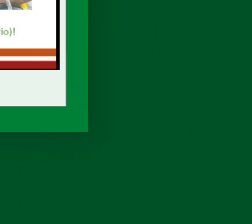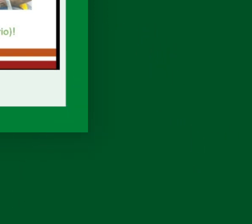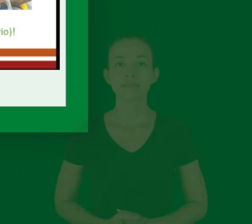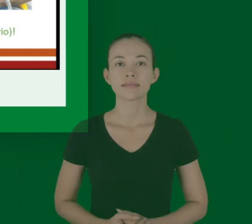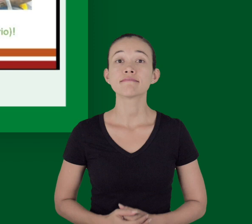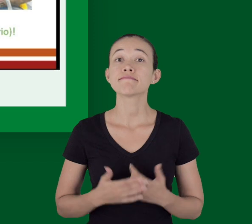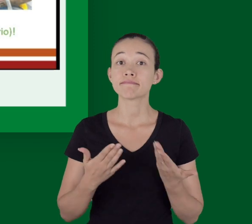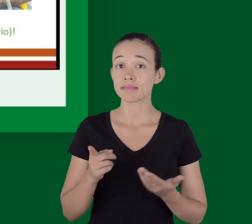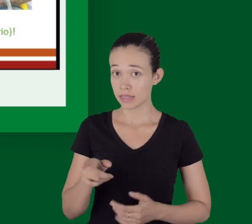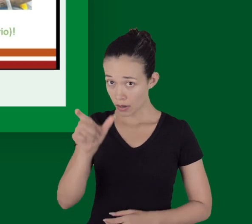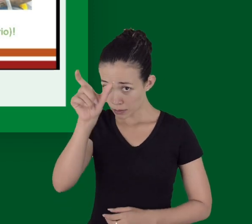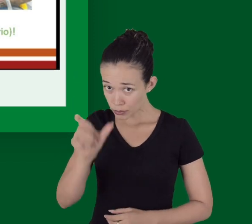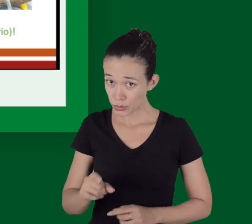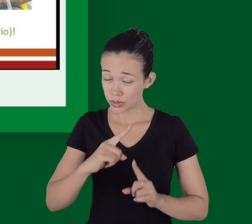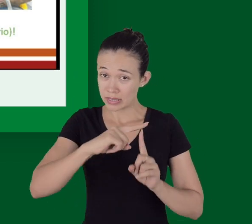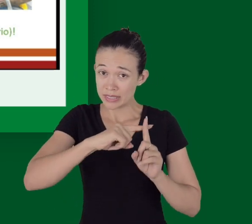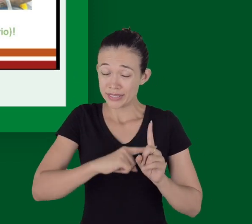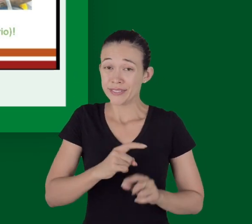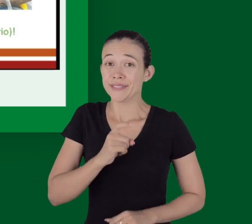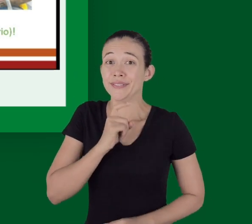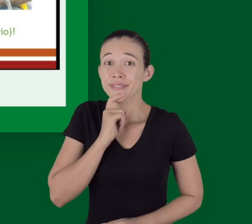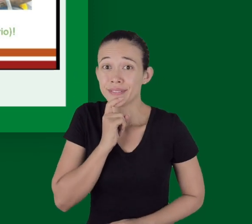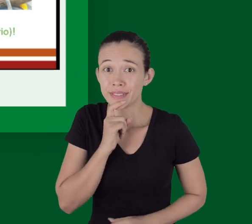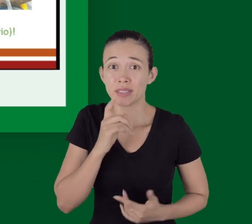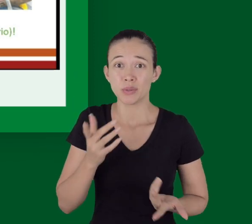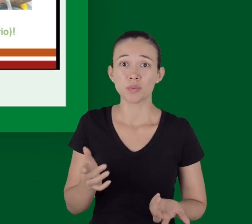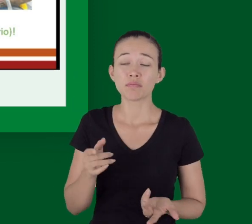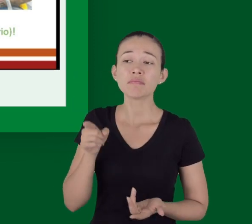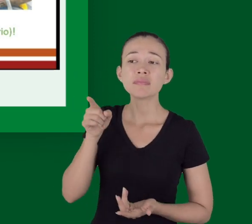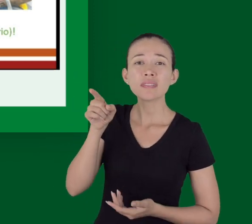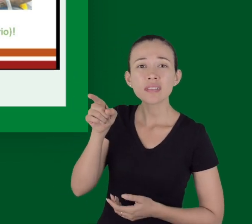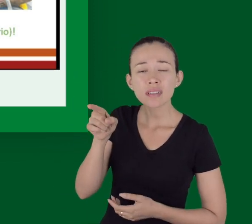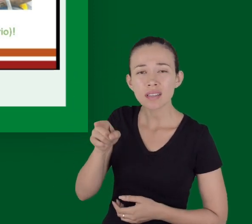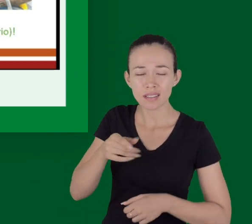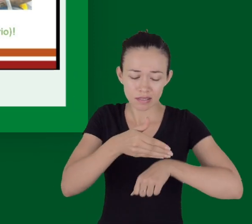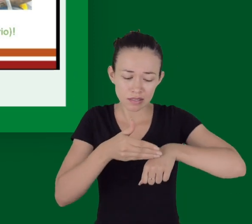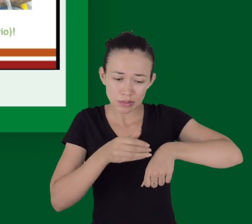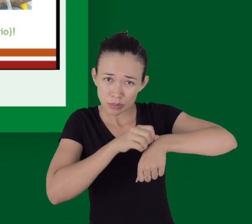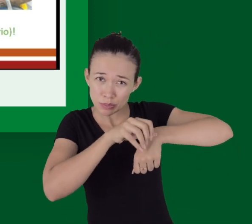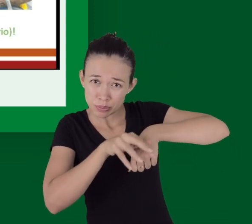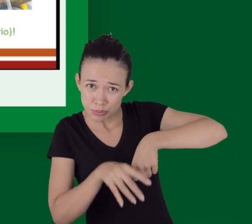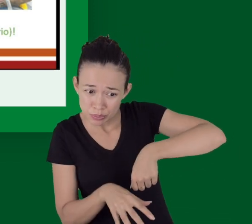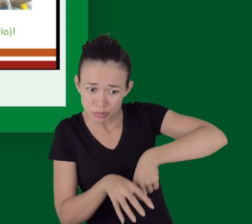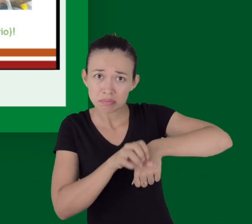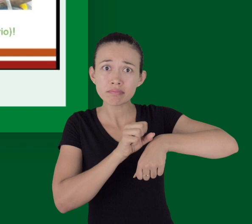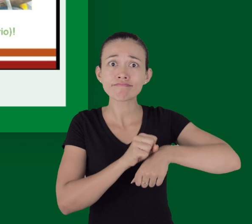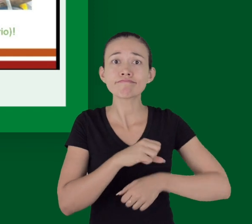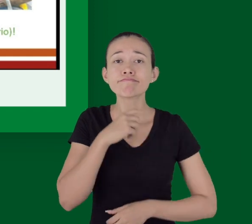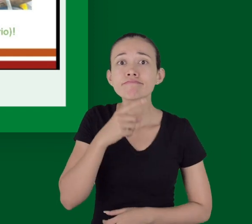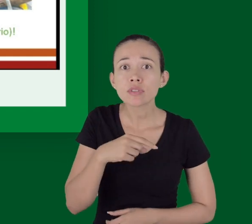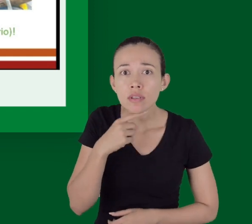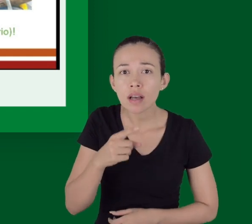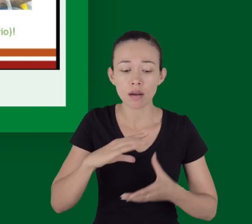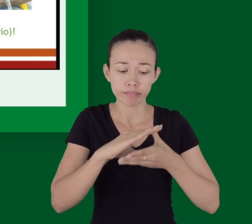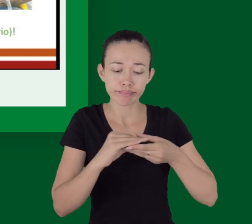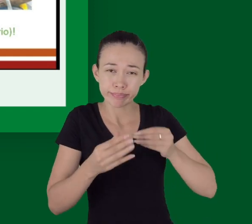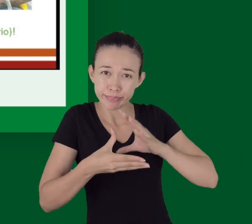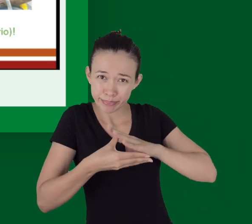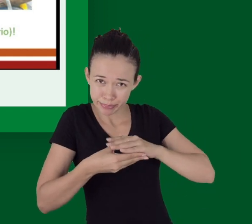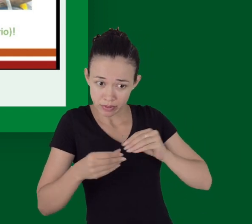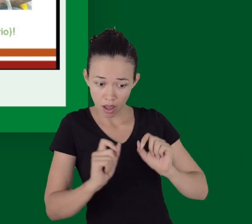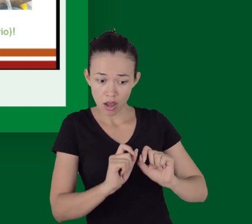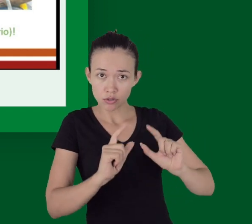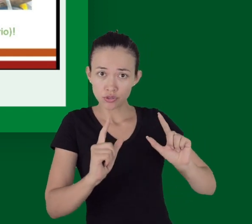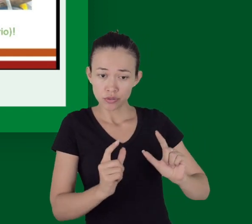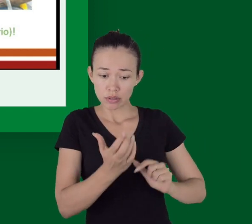hipotermia, ou tem comprometimento a nível de resposta da cascata de coagulação, ativação da plaqueta, via intrínseca, via extrínseca,